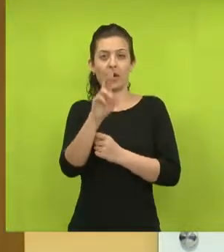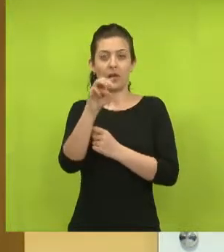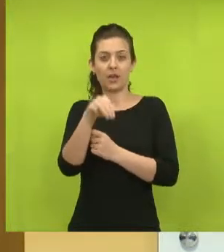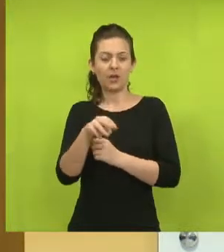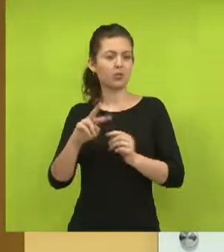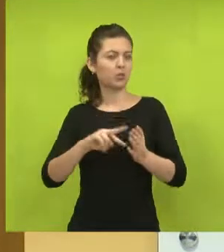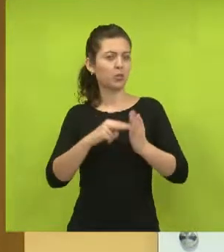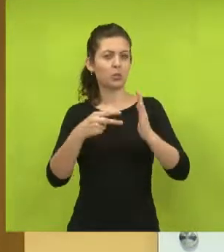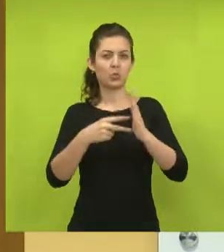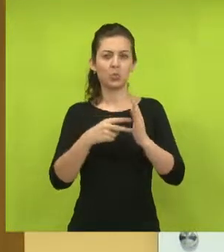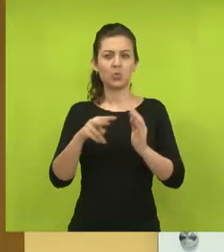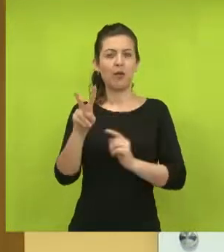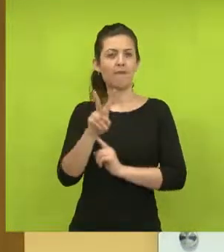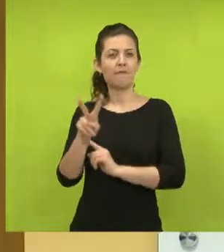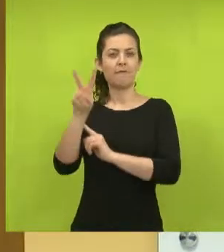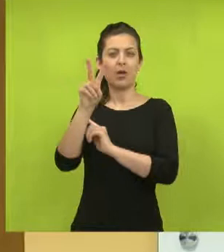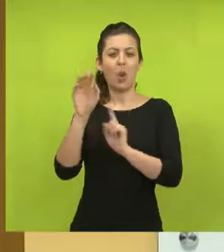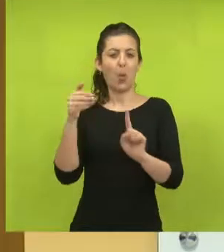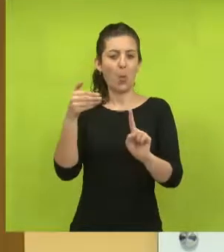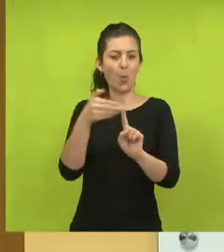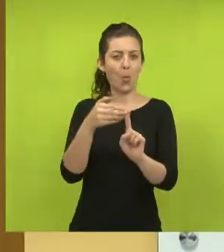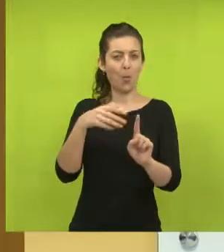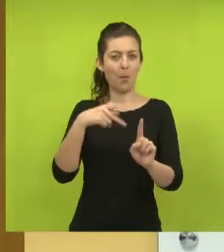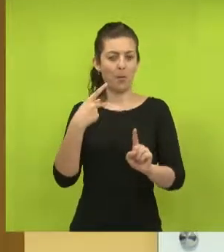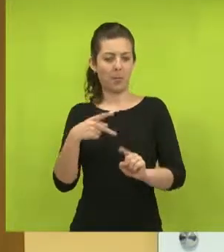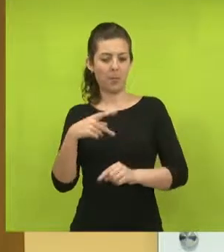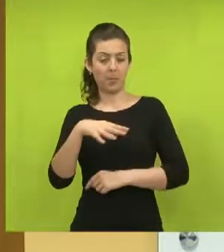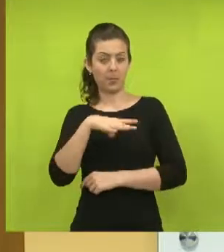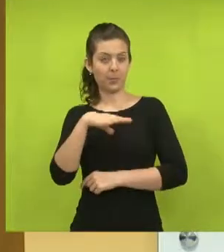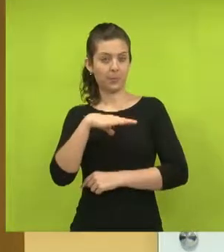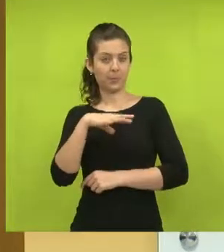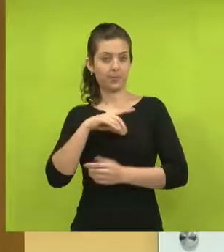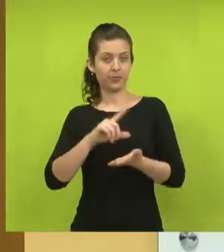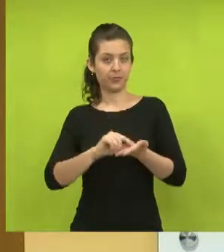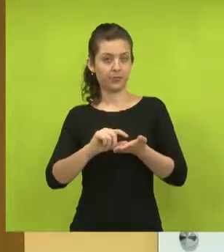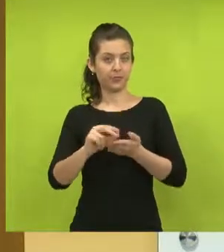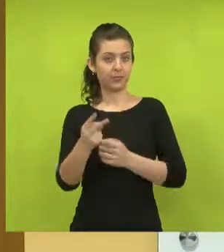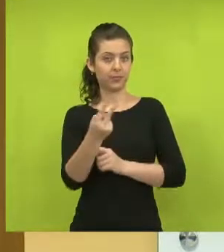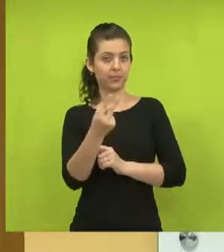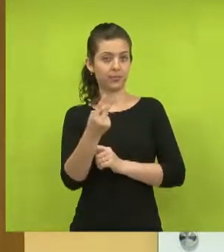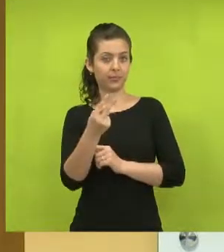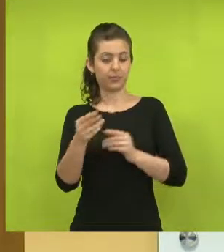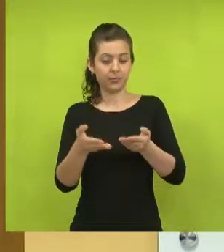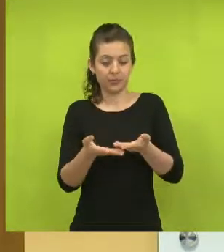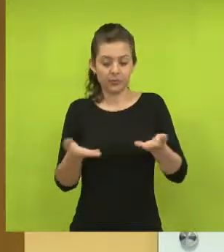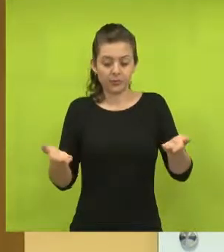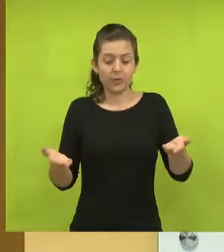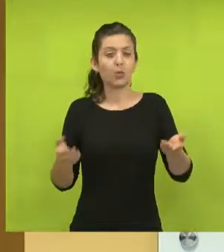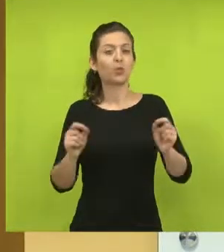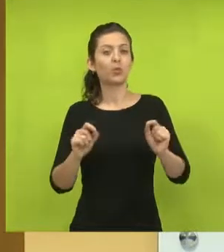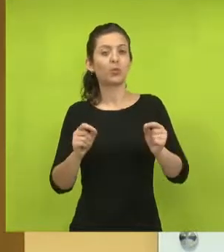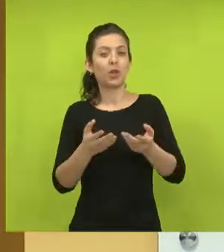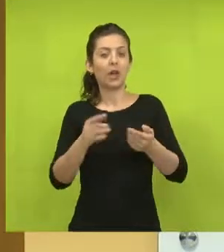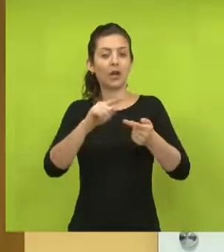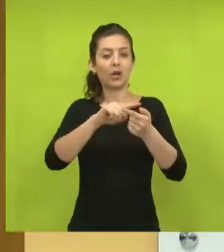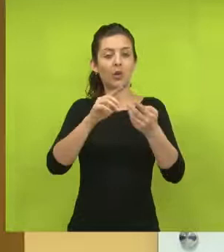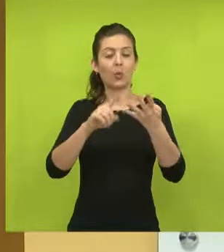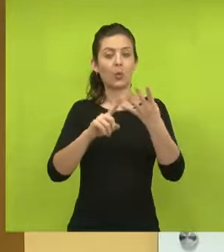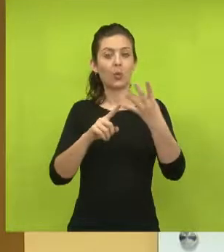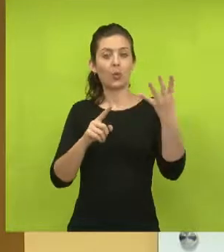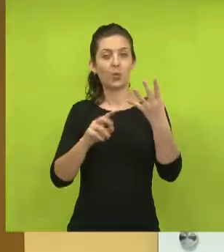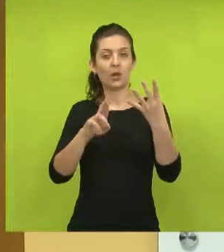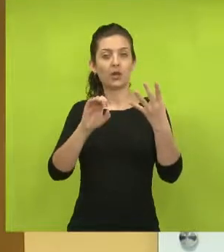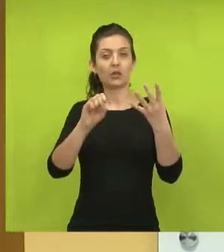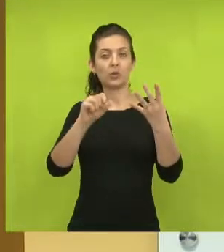4 VRMs, quer dizer, valores de referência do município. Artigo 2º. Ficam revogados o artigo 4º da